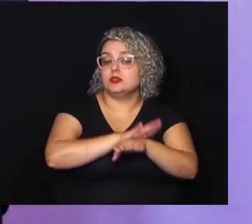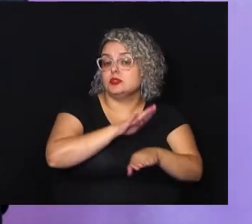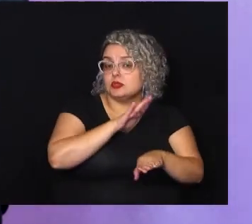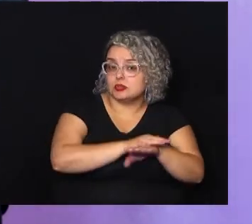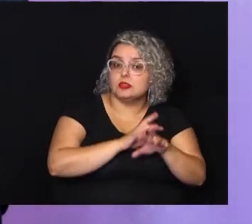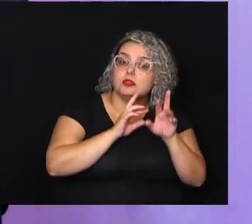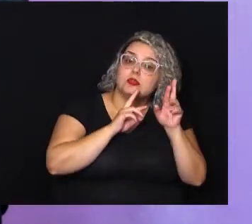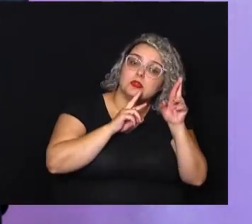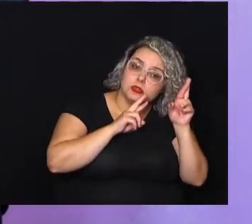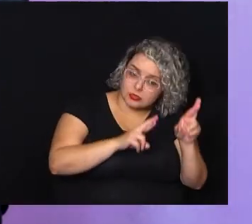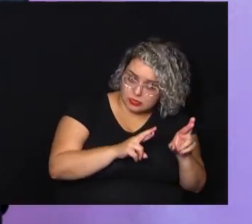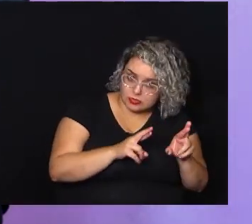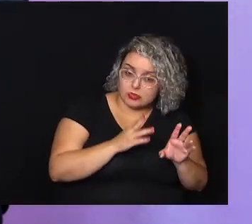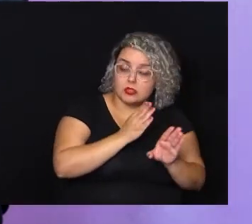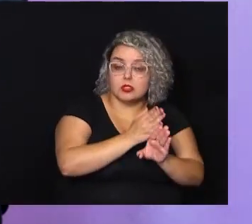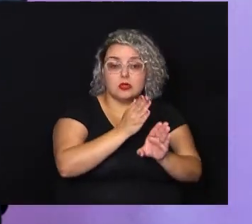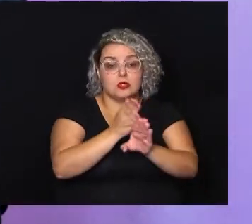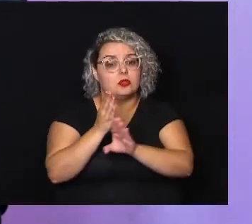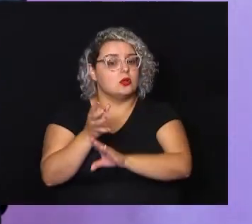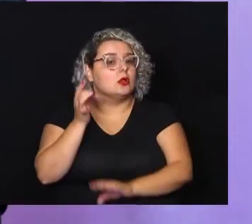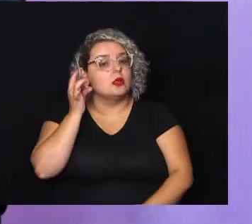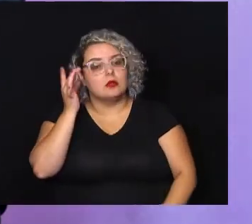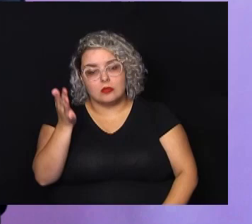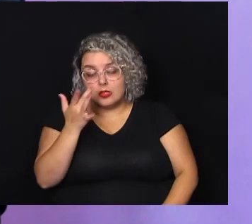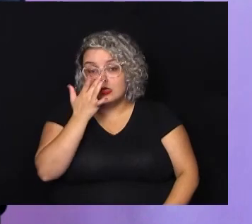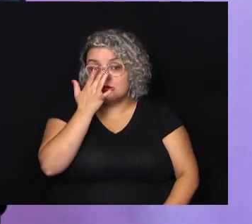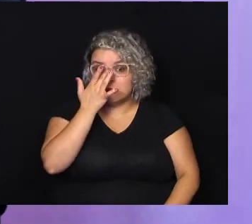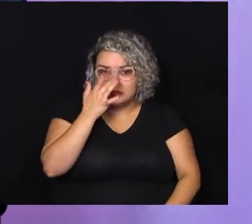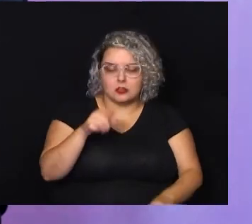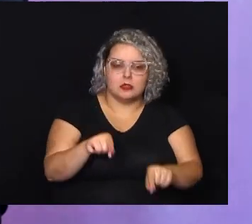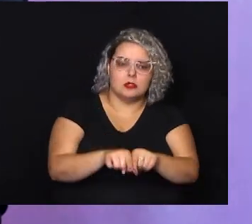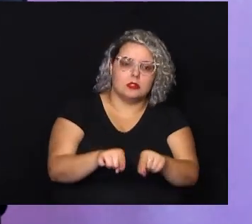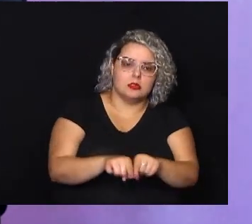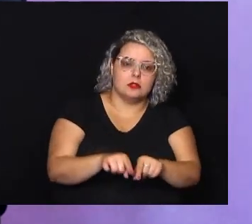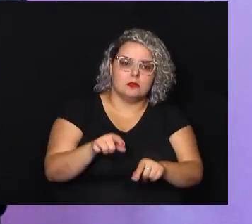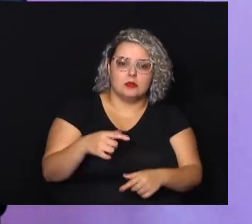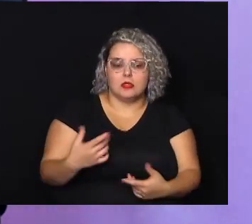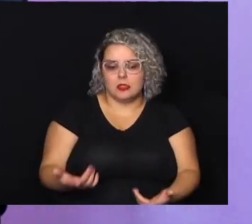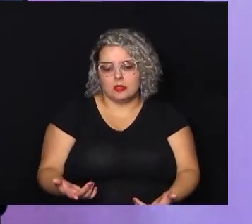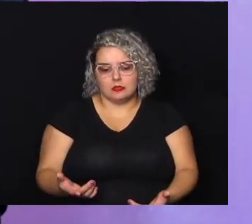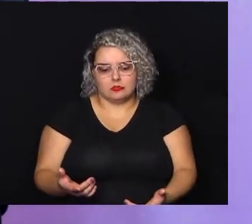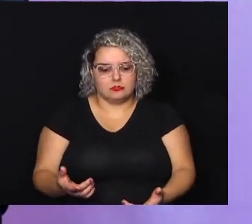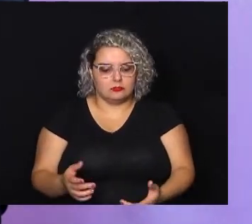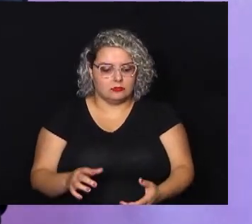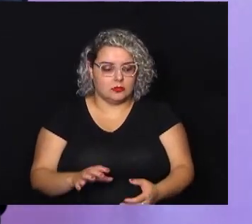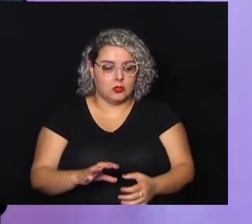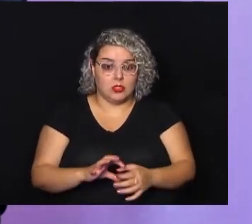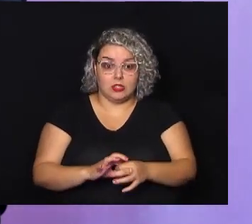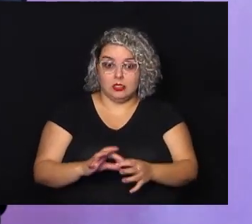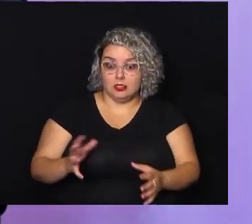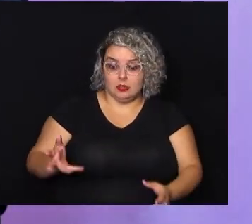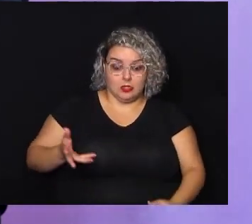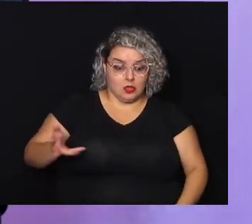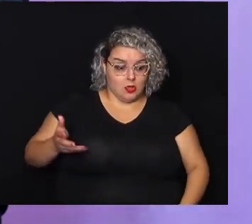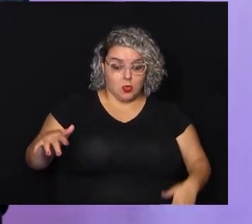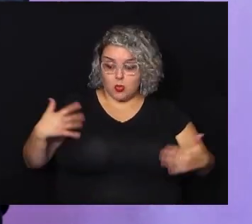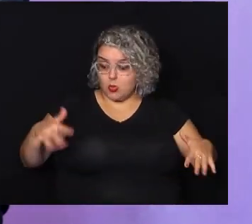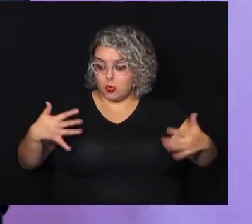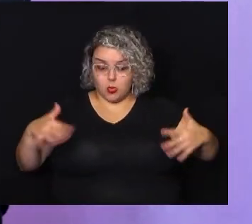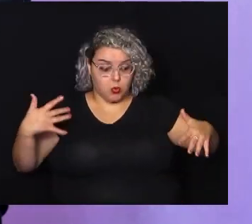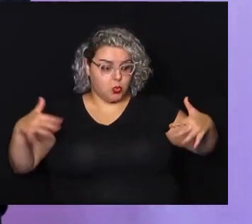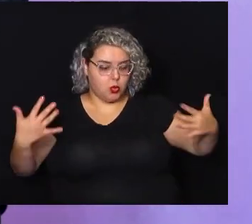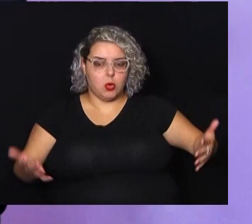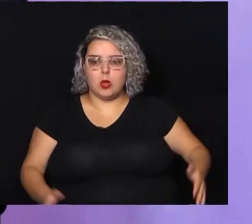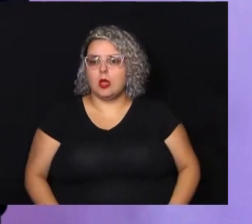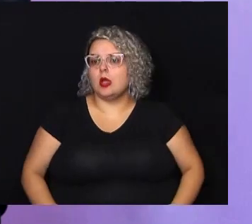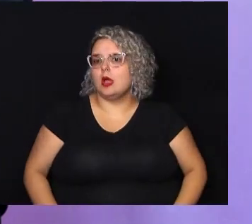vendidos. Tem os remédios que ajudam a dormir, que a gente encontra muito fácil, né? E também tem aqueles que deixam